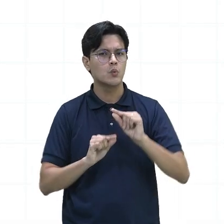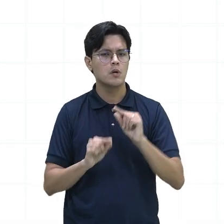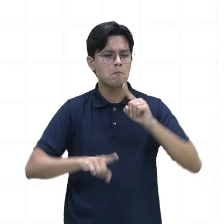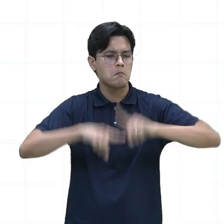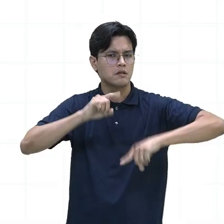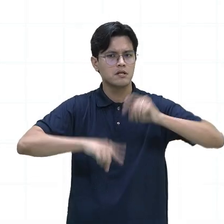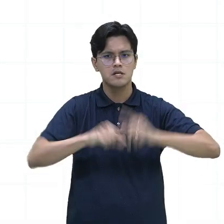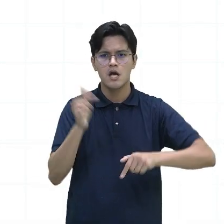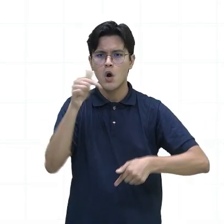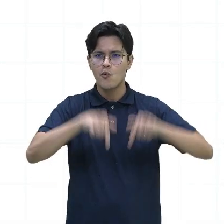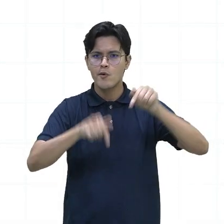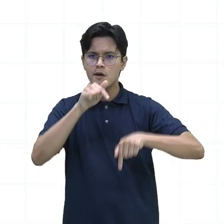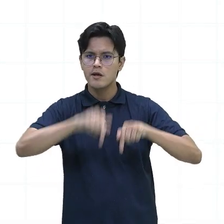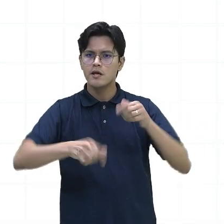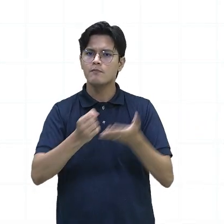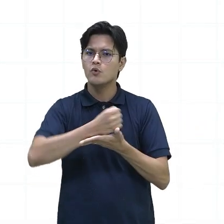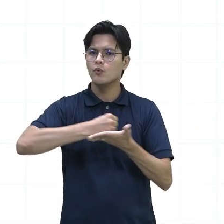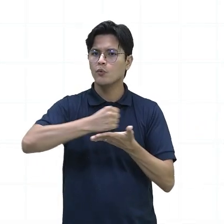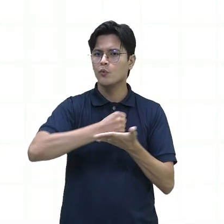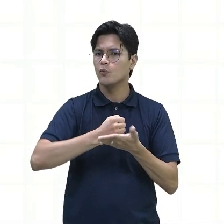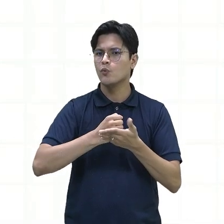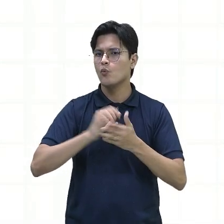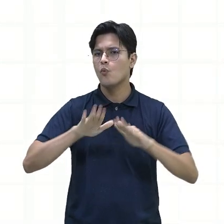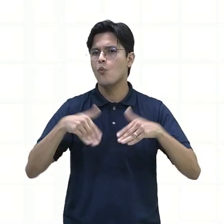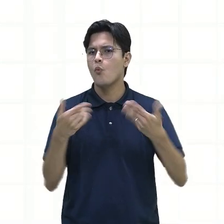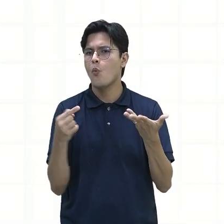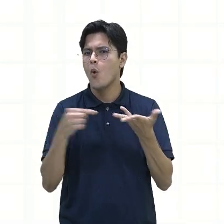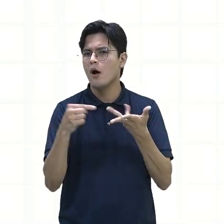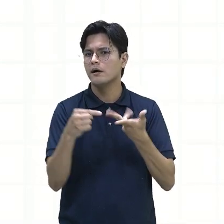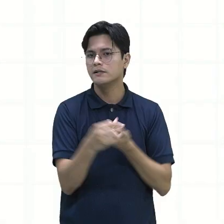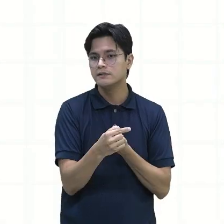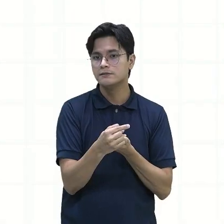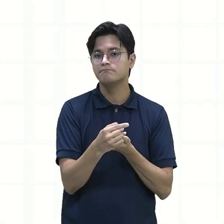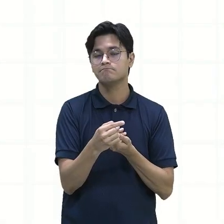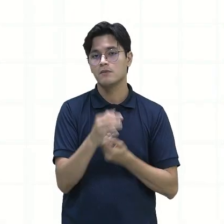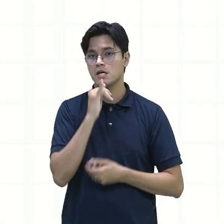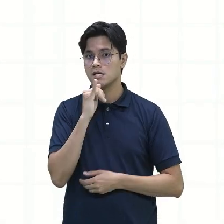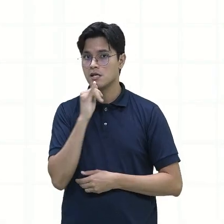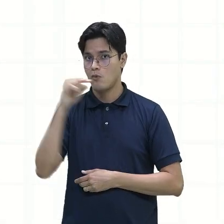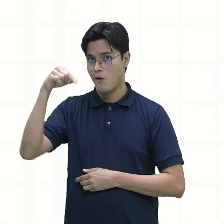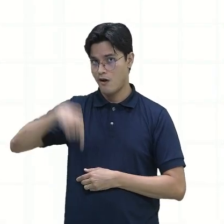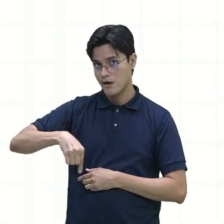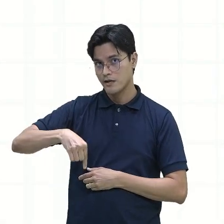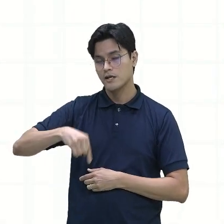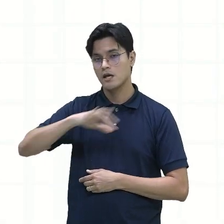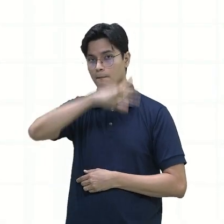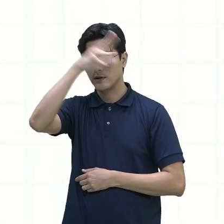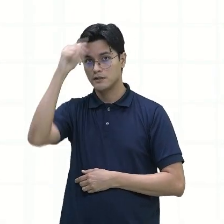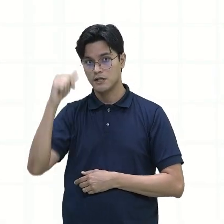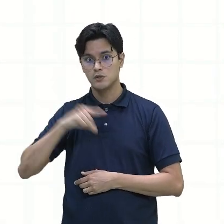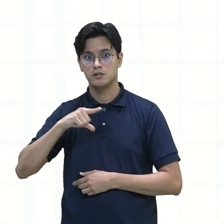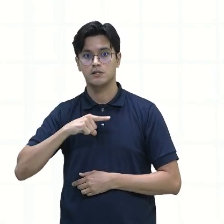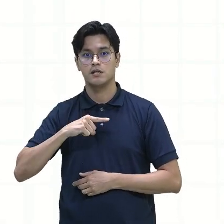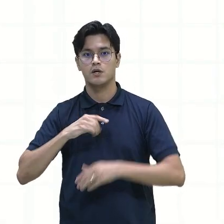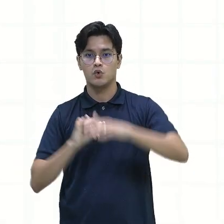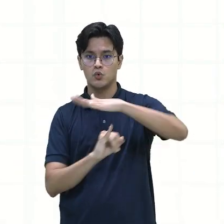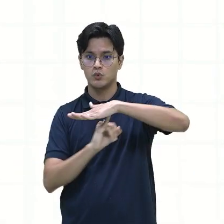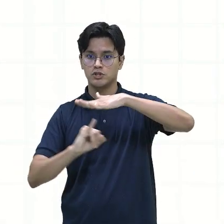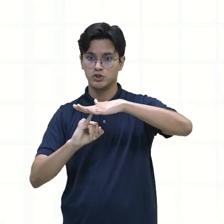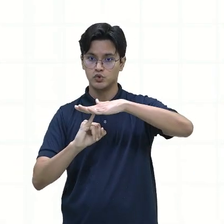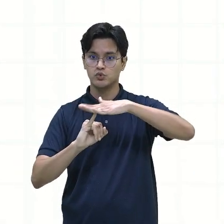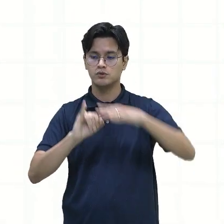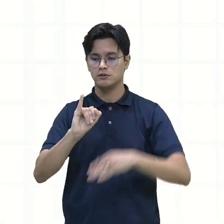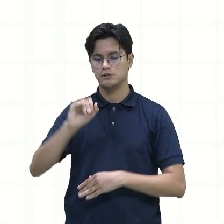nós temos o INPA, né? O INPA, ele emprega grande parte de